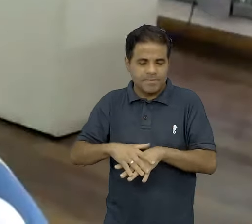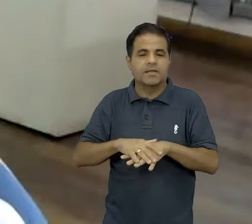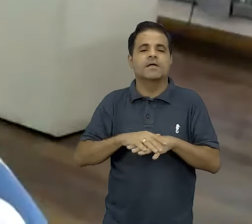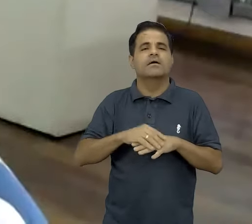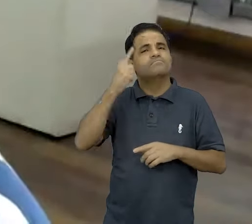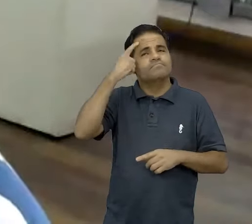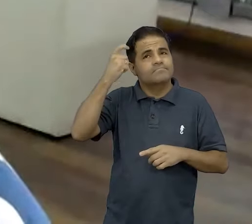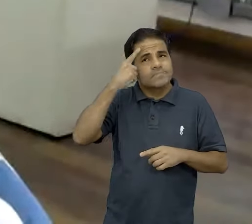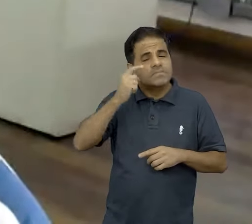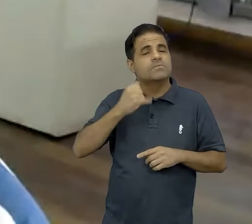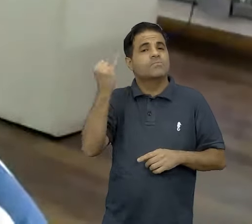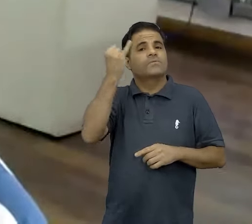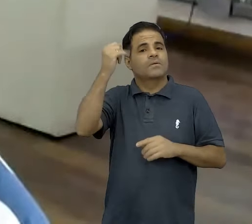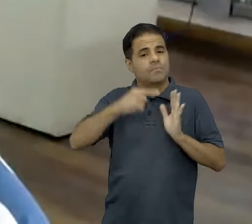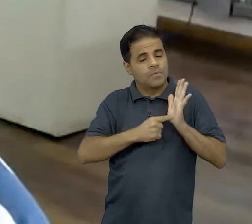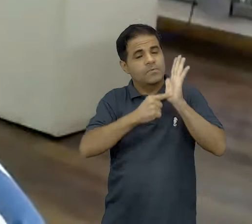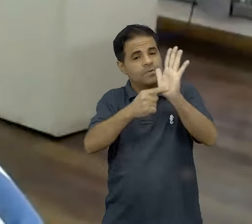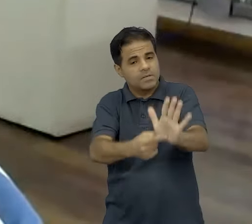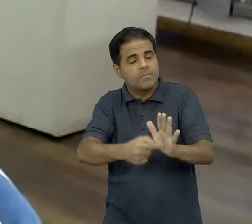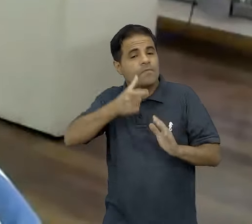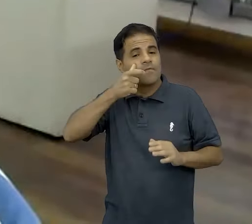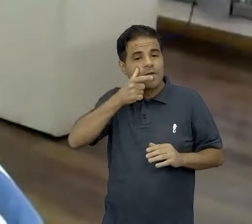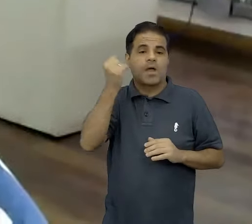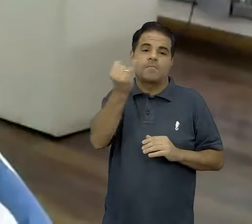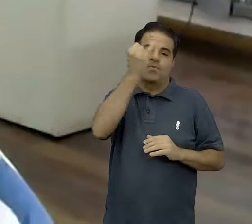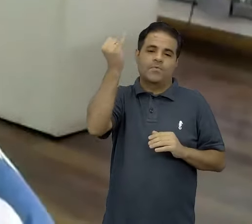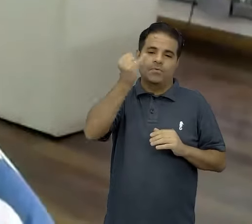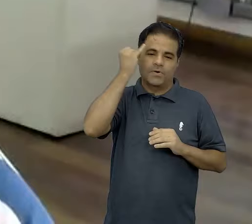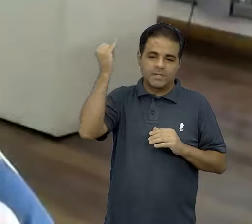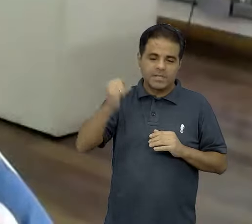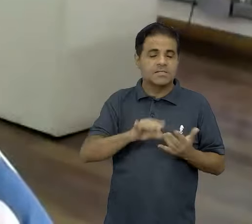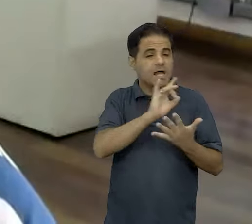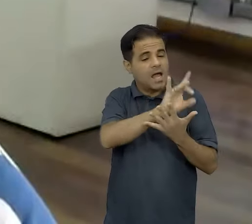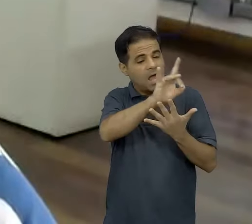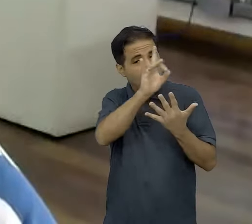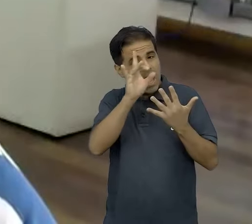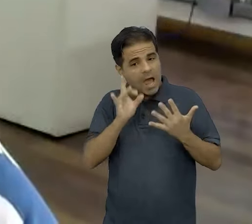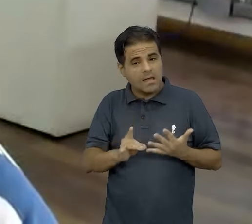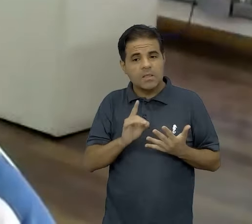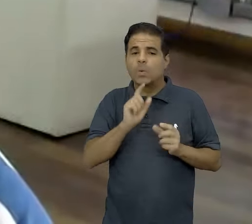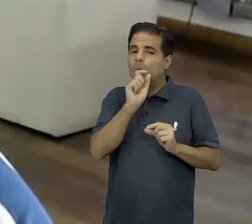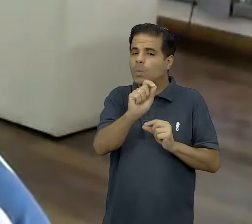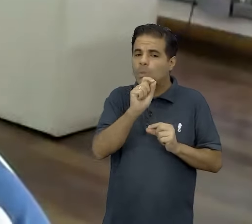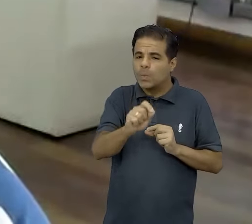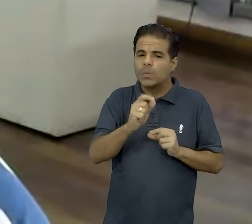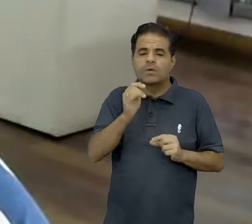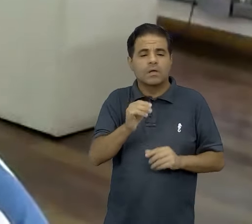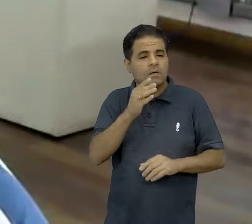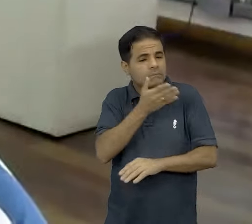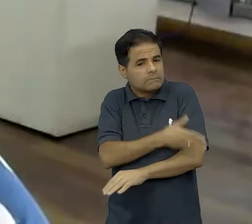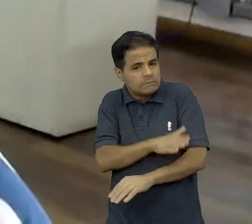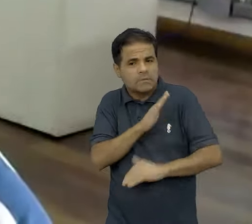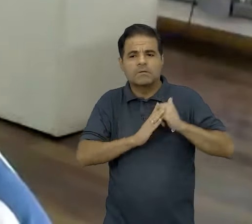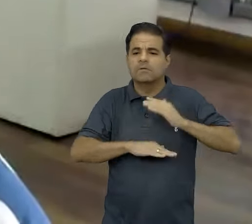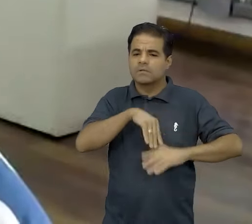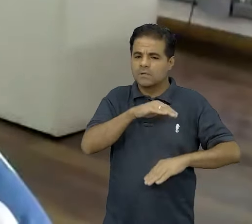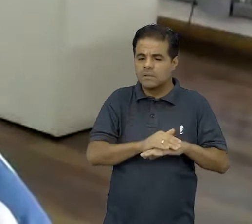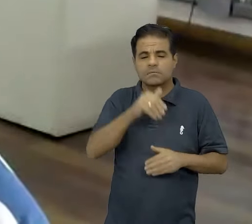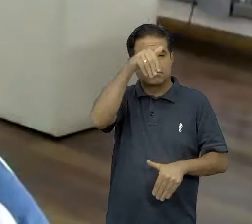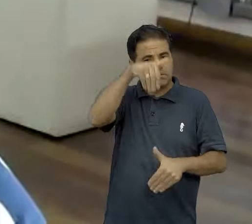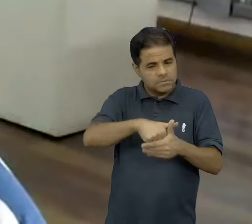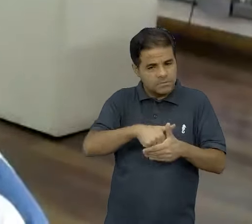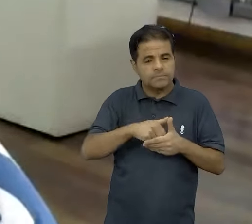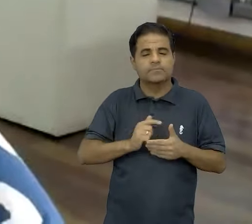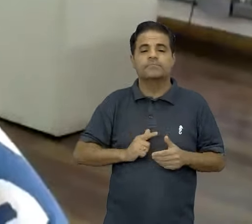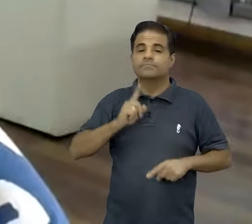ideias fundamentais, mostrando a importância aí de cada um, do que cada um exerce, né, entre a